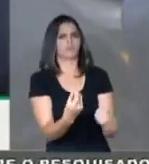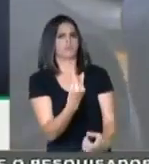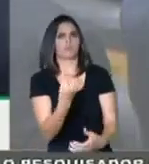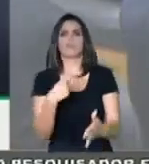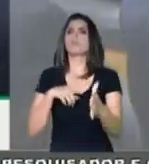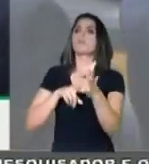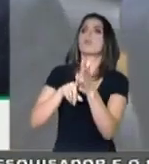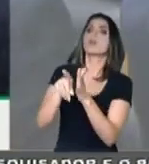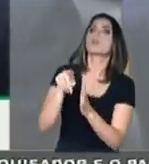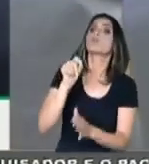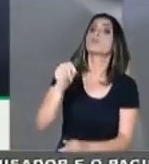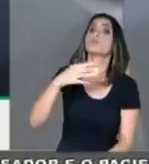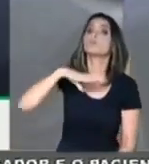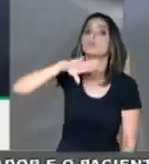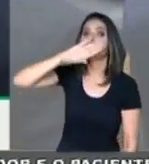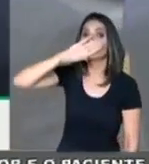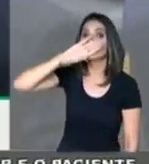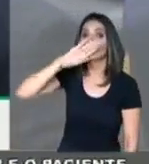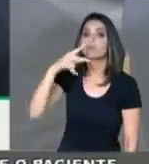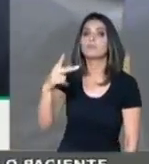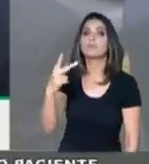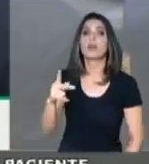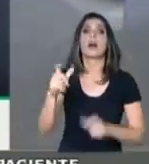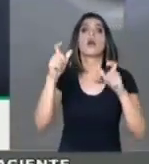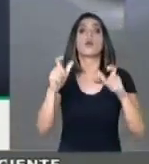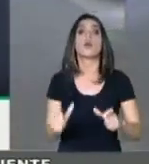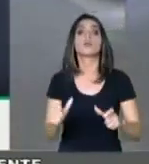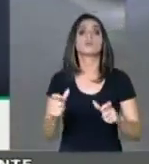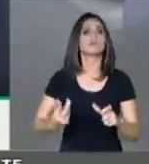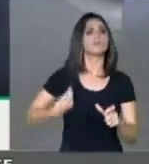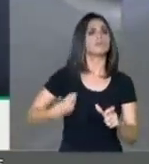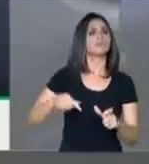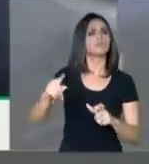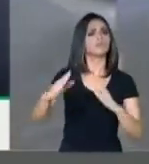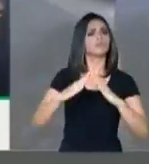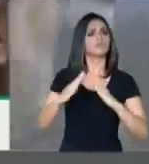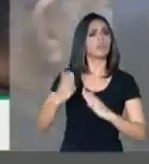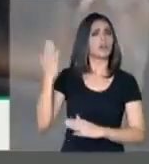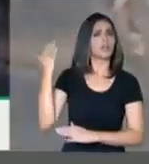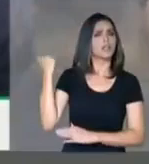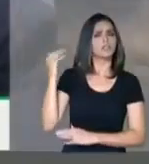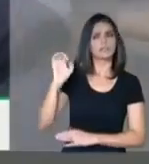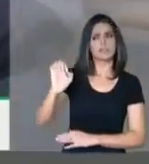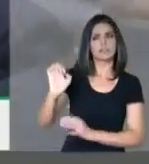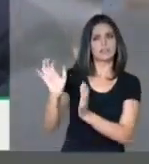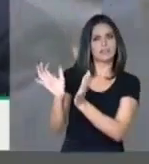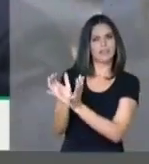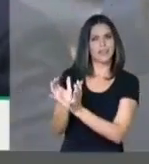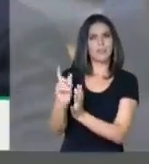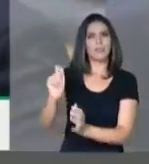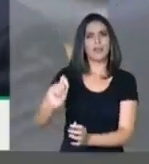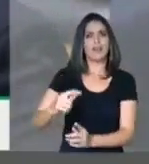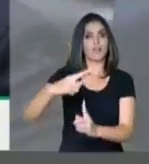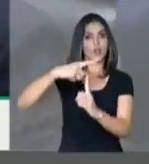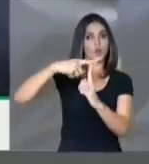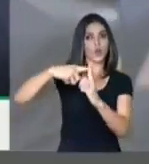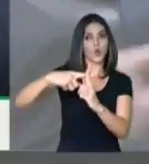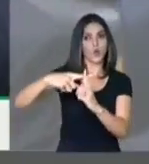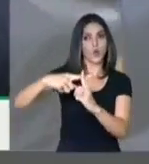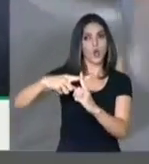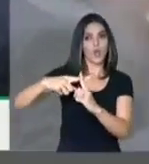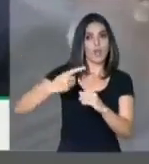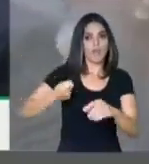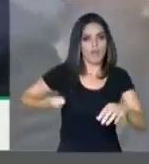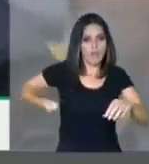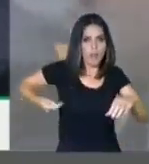ao arcebispo onde ele estava quando a esquerda pegava os crucifixos e enfiava no próprio